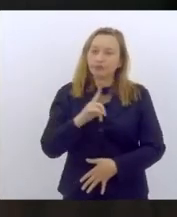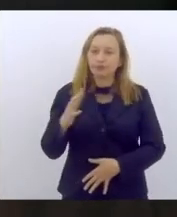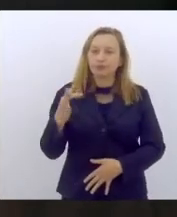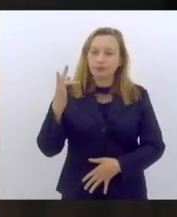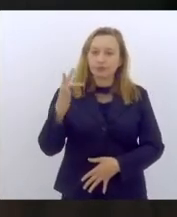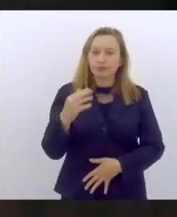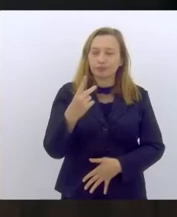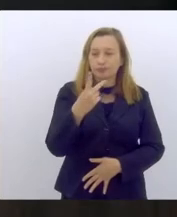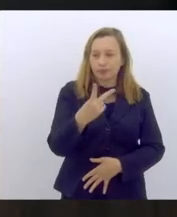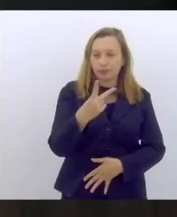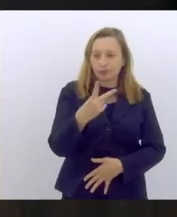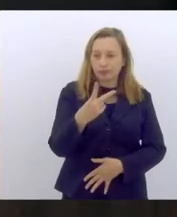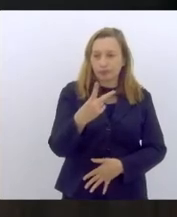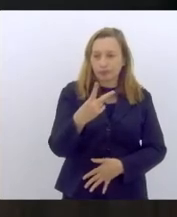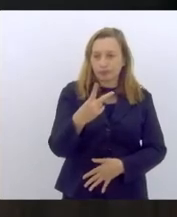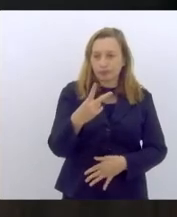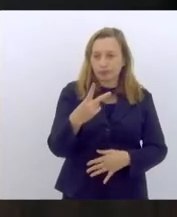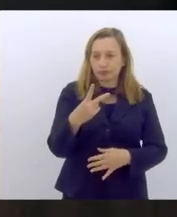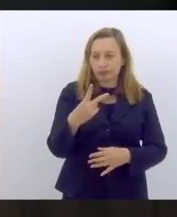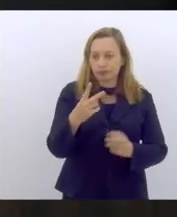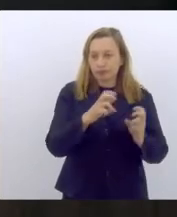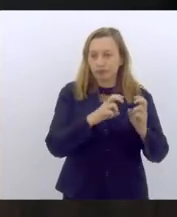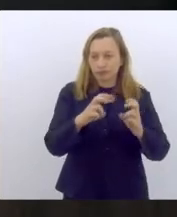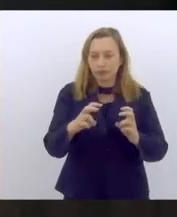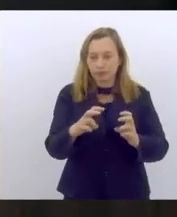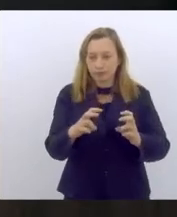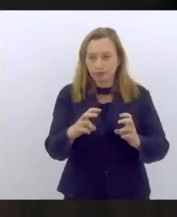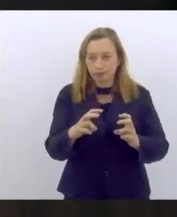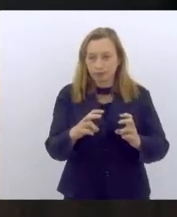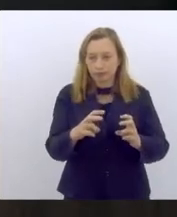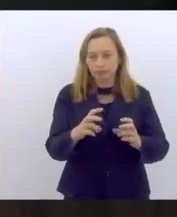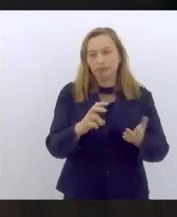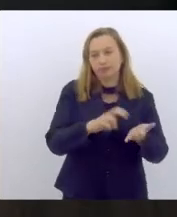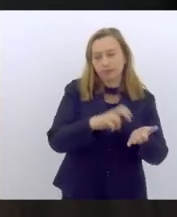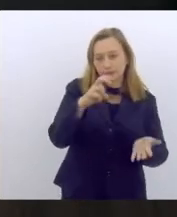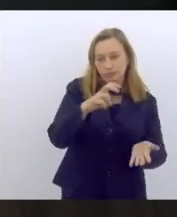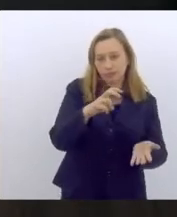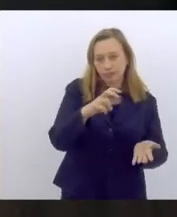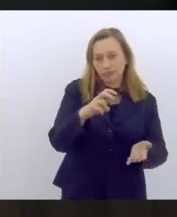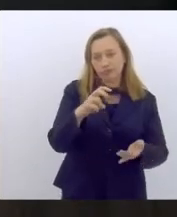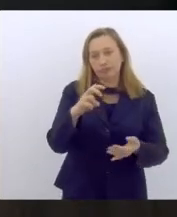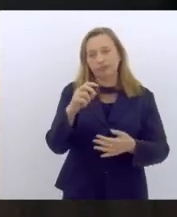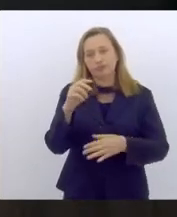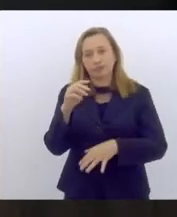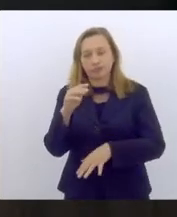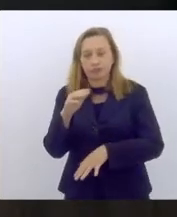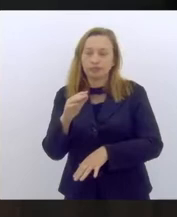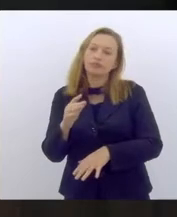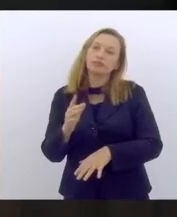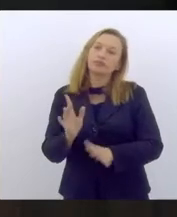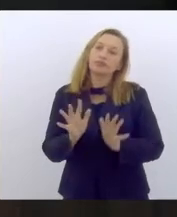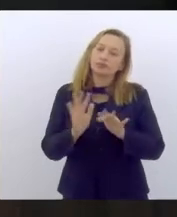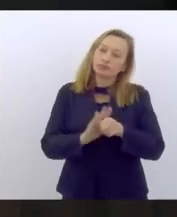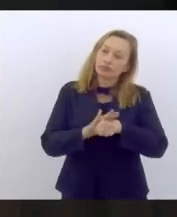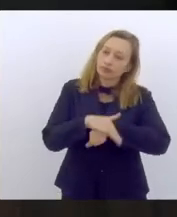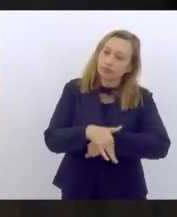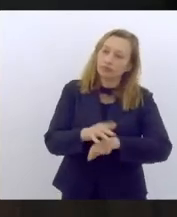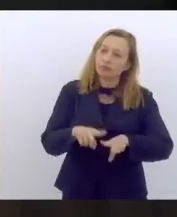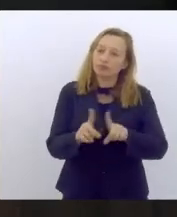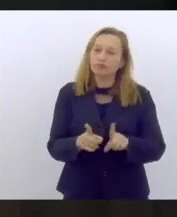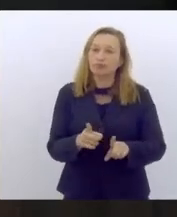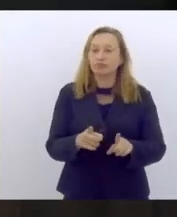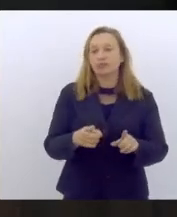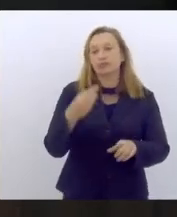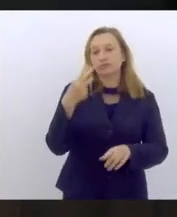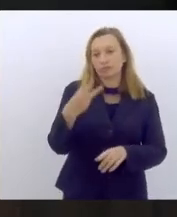passar dois pares de trem Esse é o termo que eles usam dois pela manhã dois no final do dia mas a gente eu fiz três